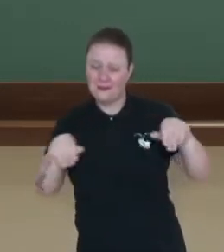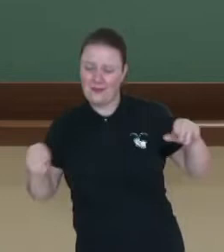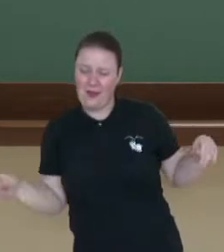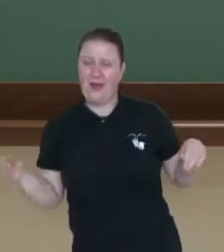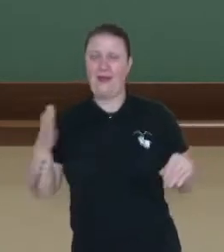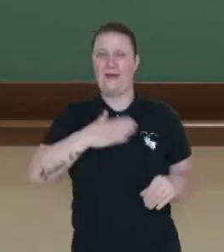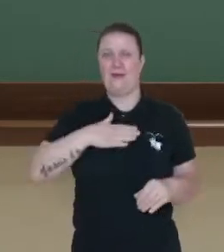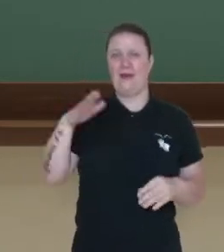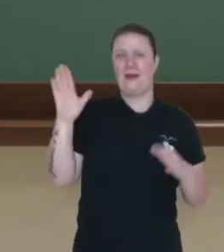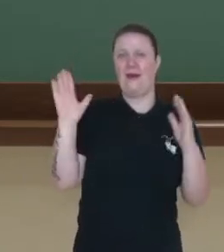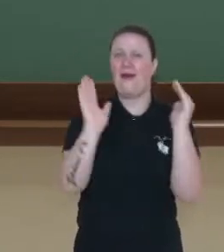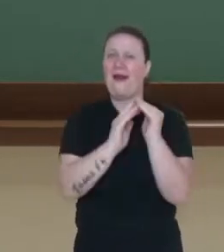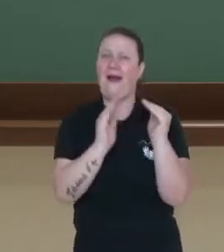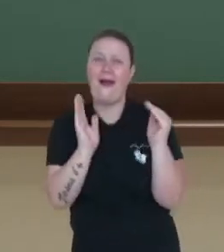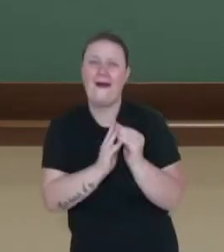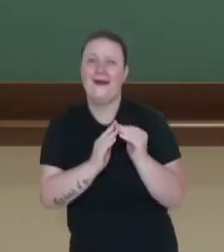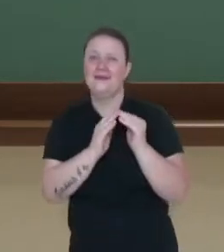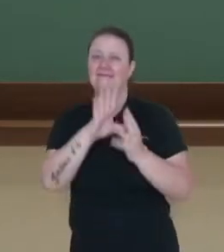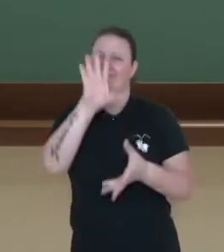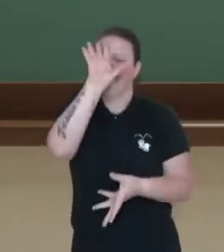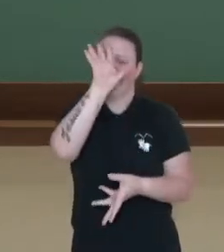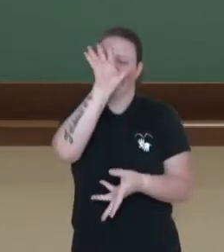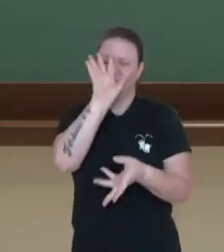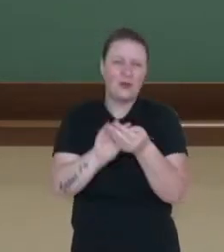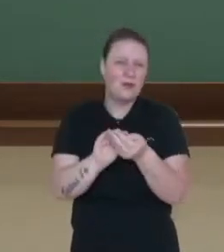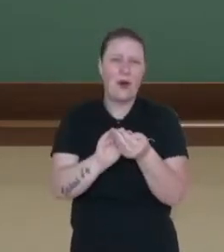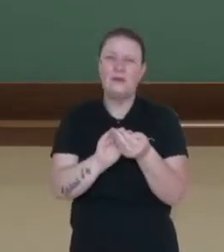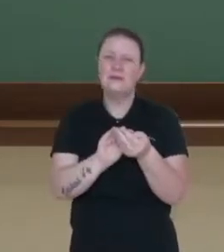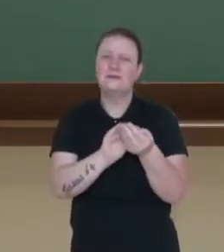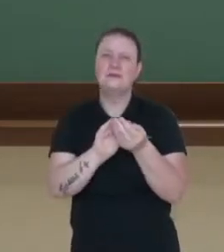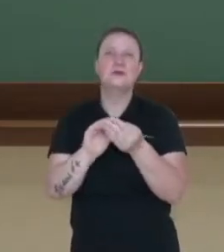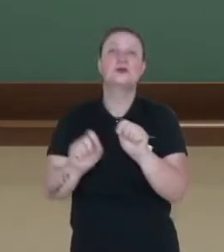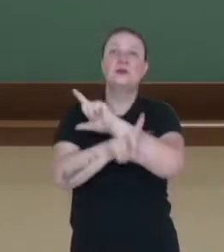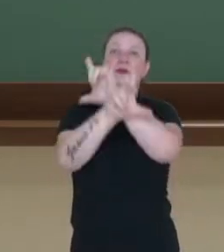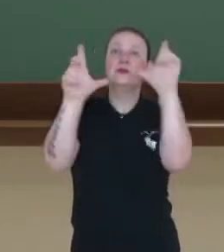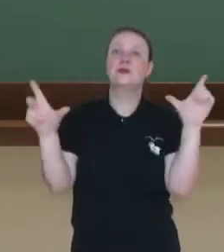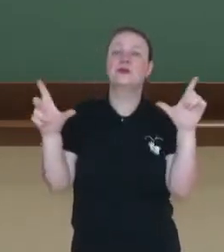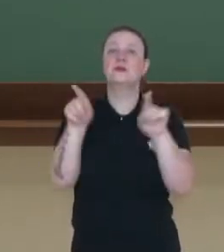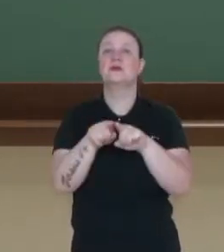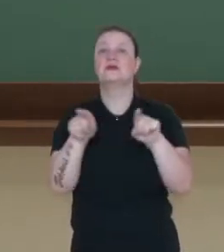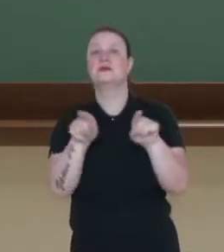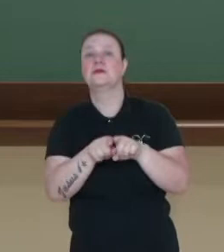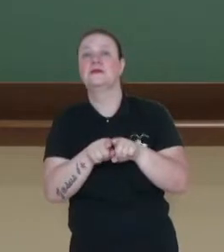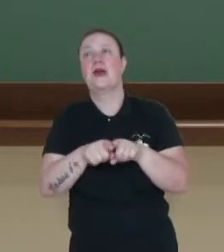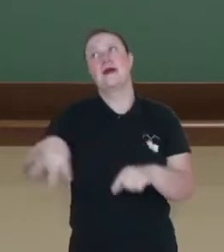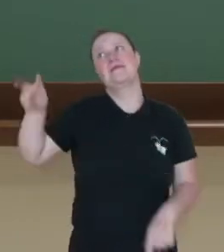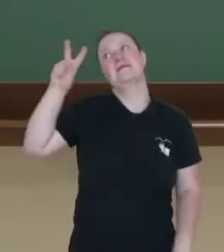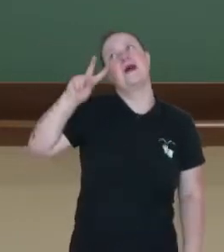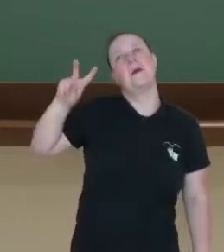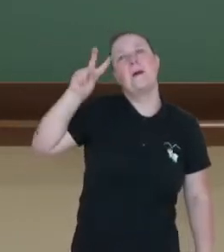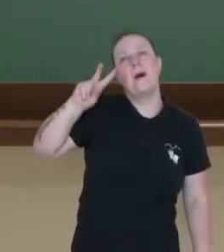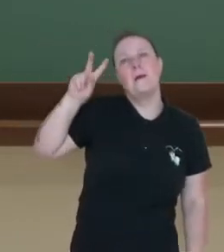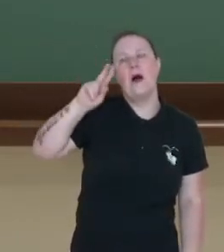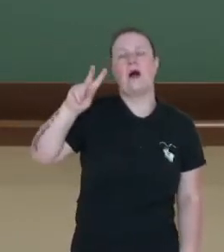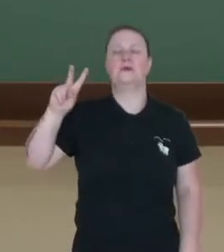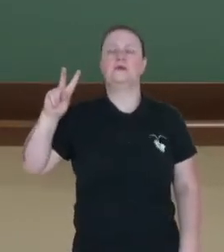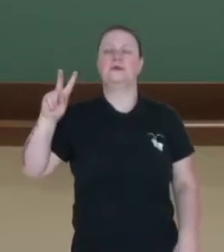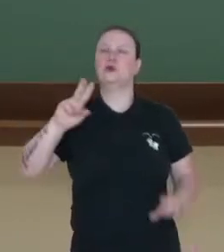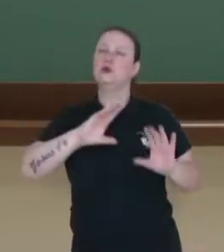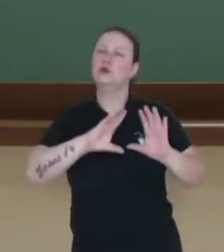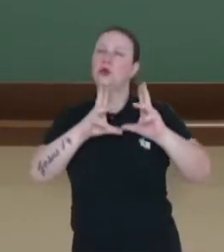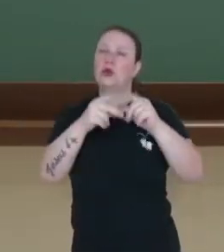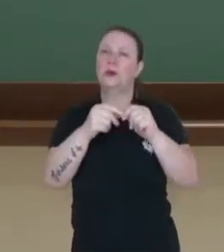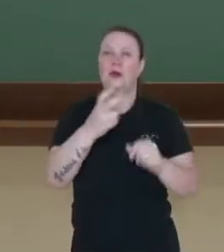possa compreender um pouquinho da nossa historicidade, da nossa história, da nossa memória, da nossa identidade, da